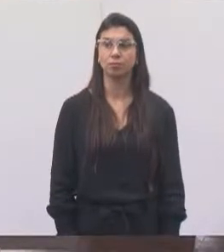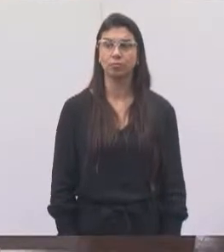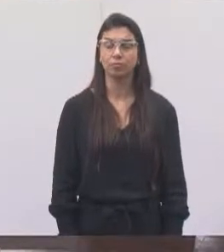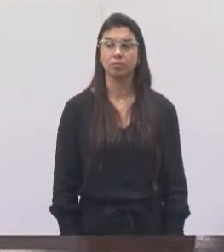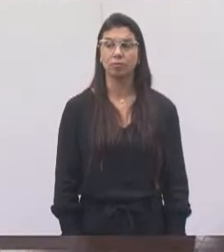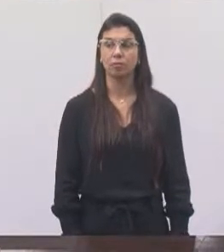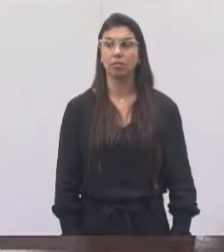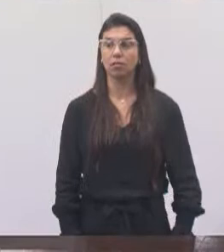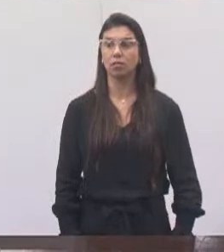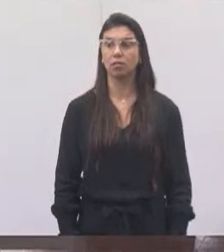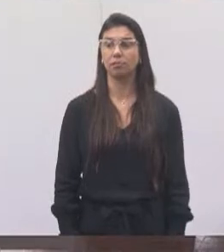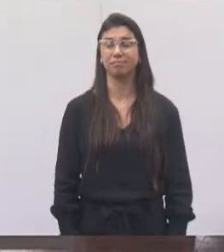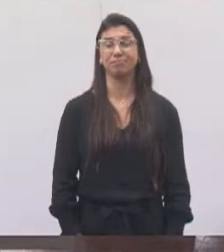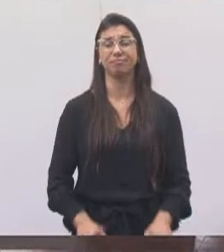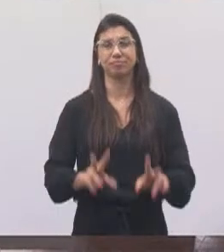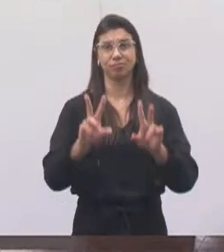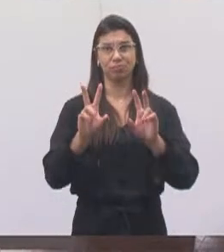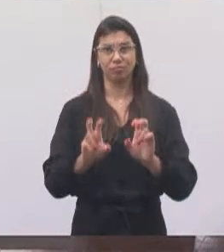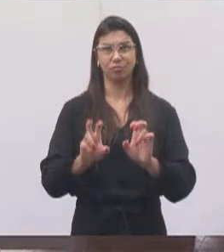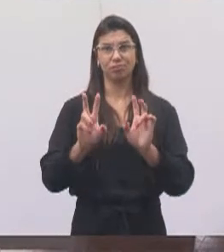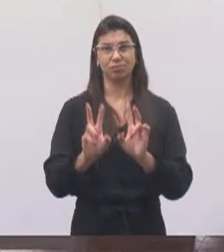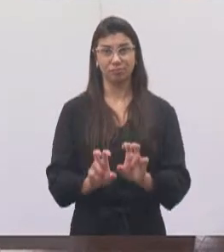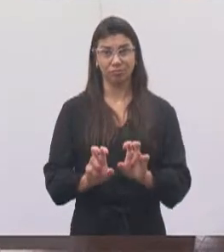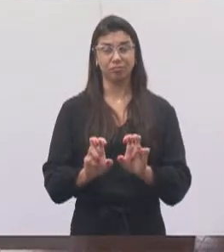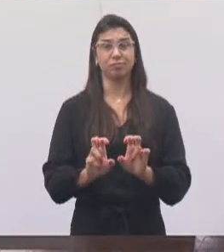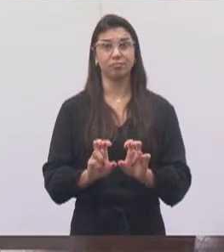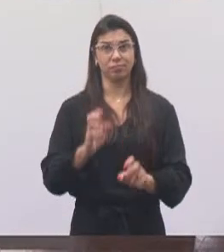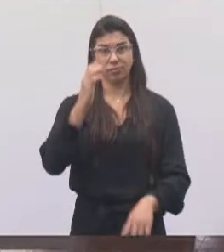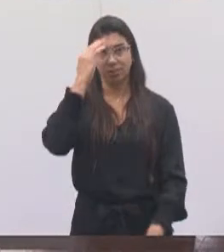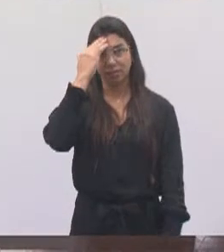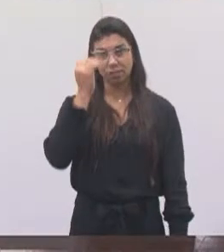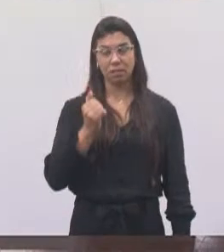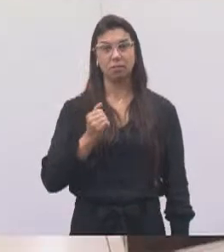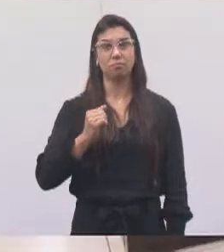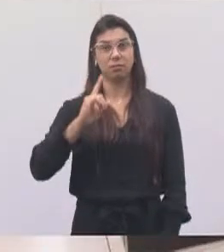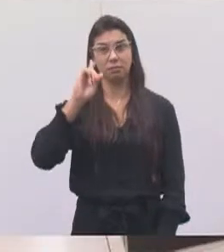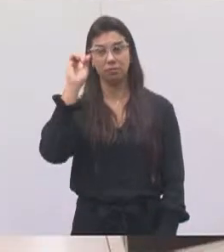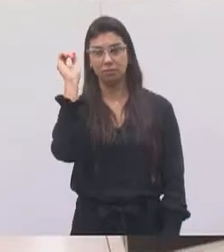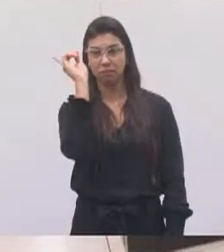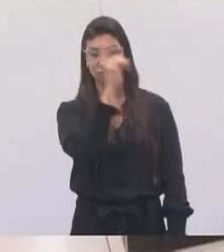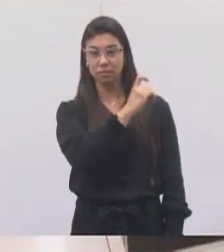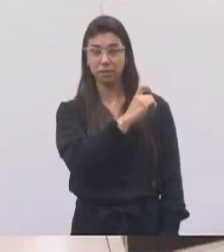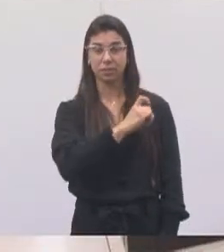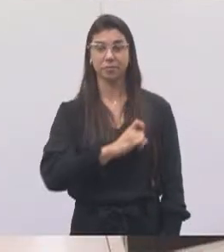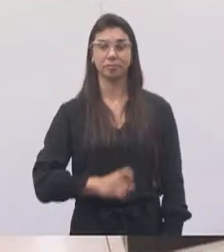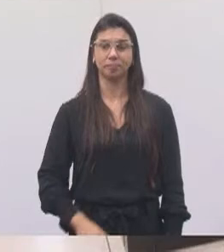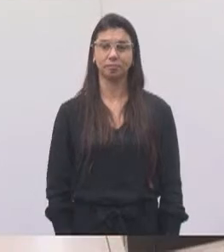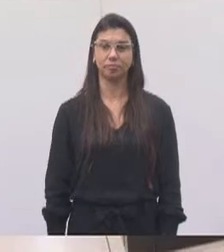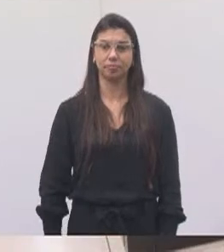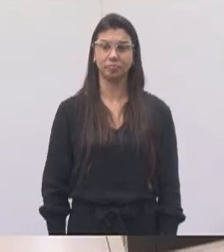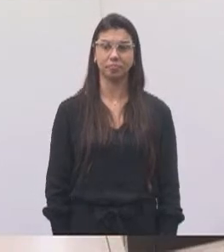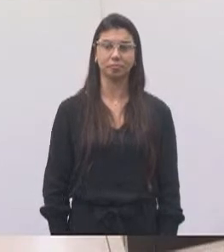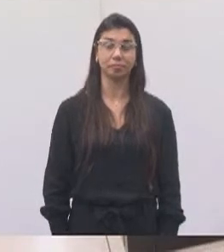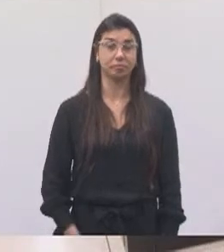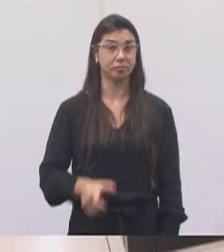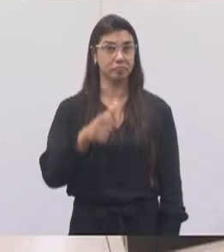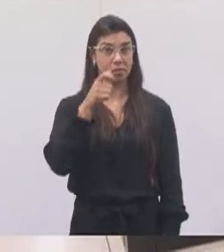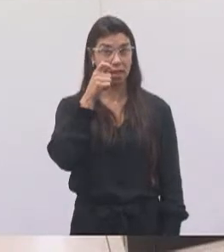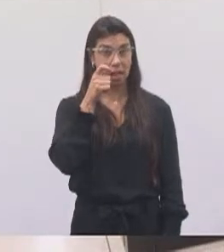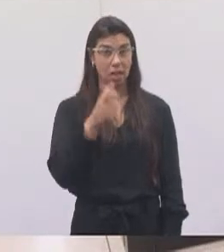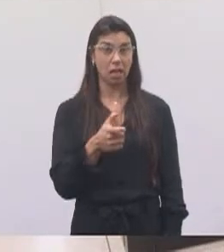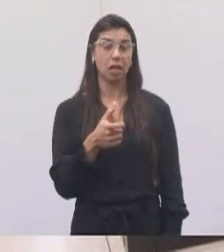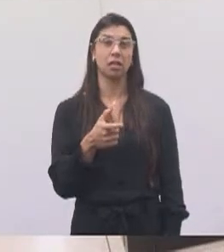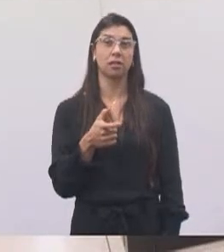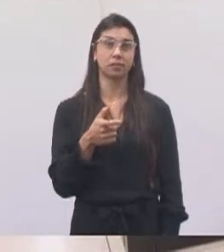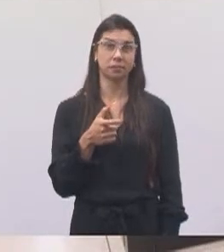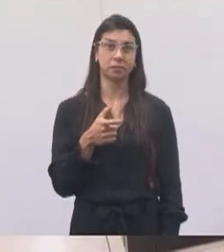Vereador, é um tema polêmico, a gente sabe que são questões que envolvem interesses,